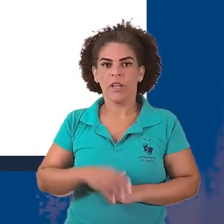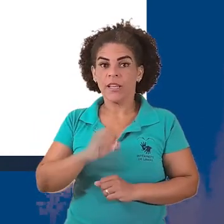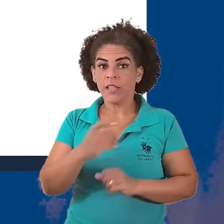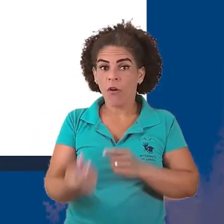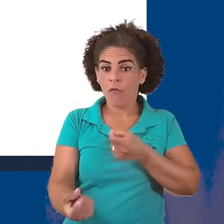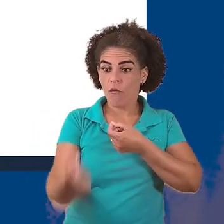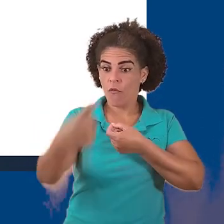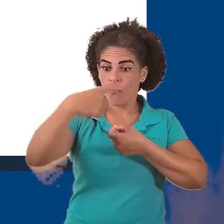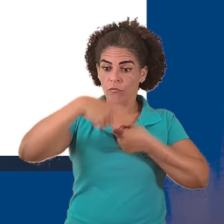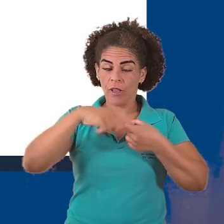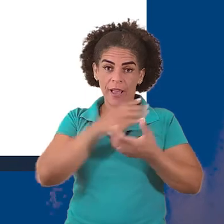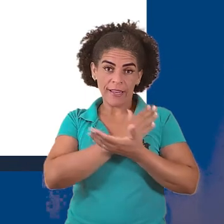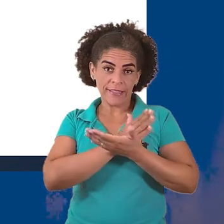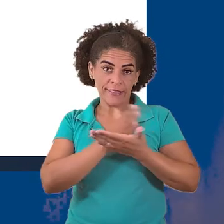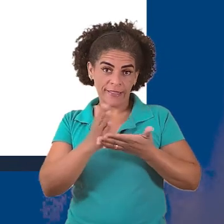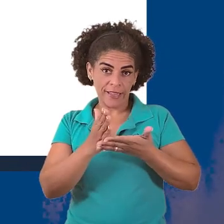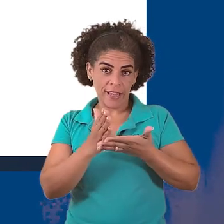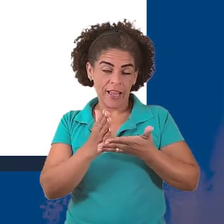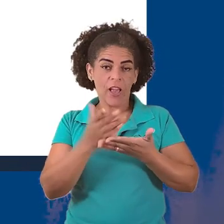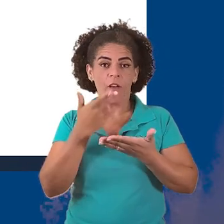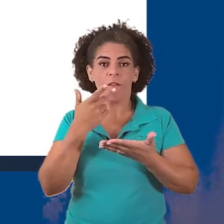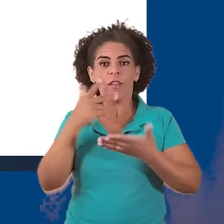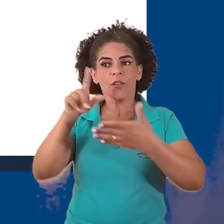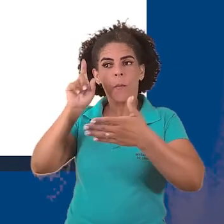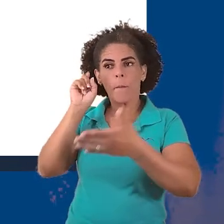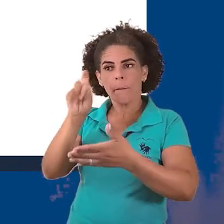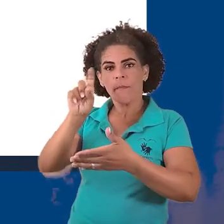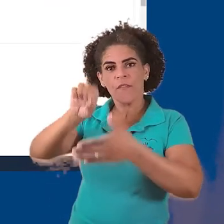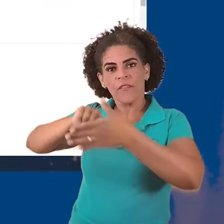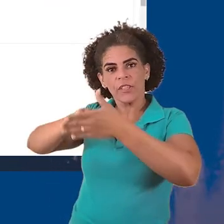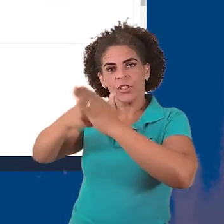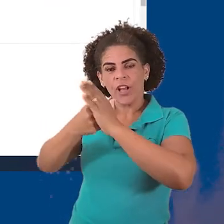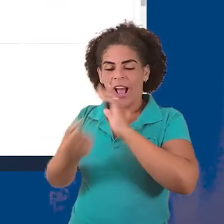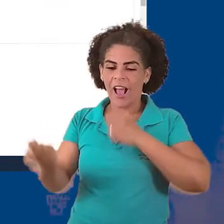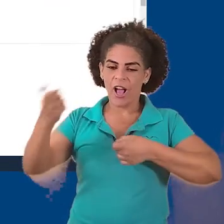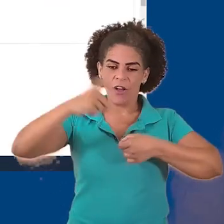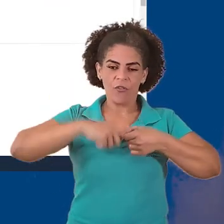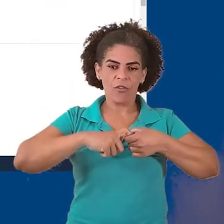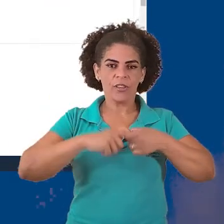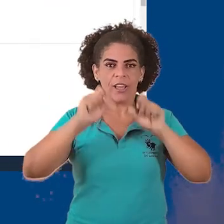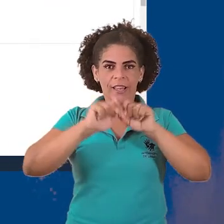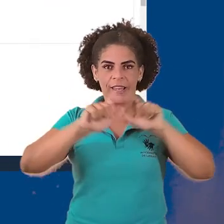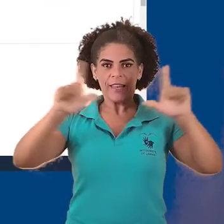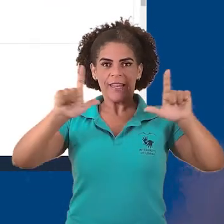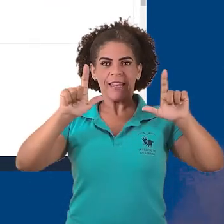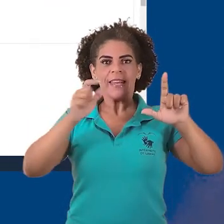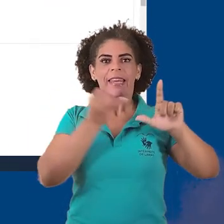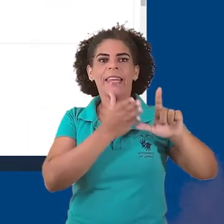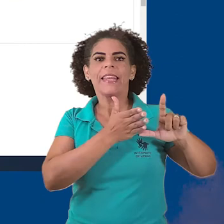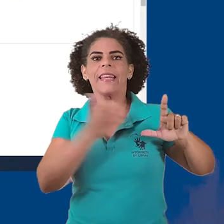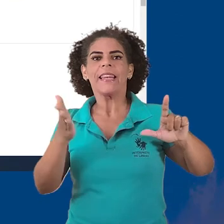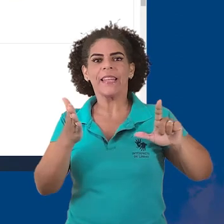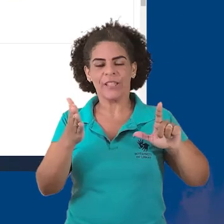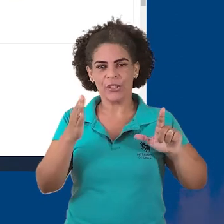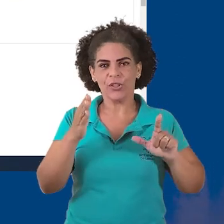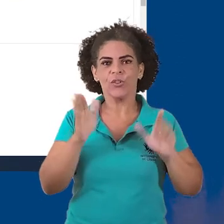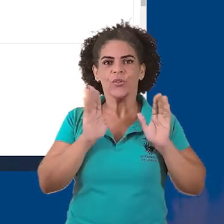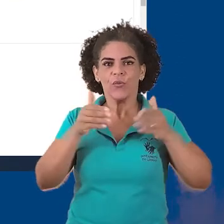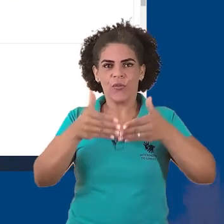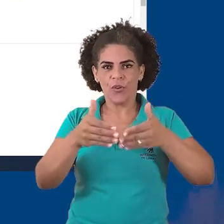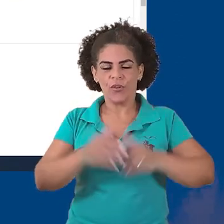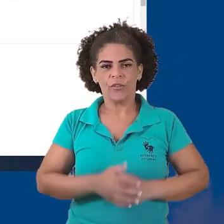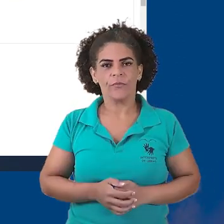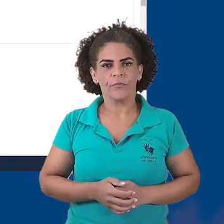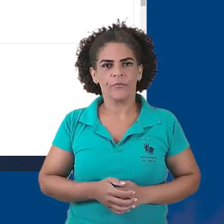à página inicial do fórum, eu clico sobre o botão fechar. Estou de volta à página inicial.